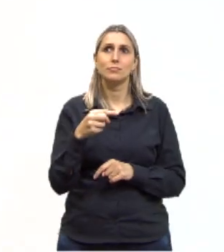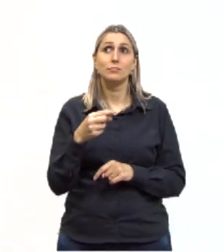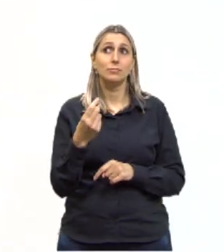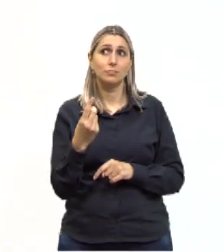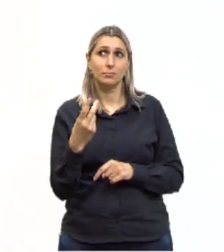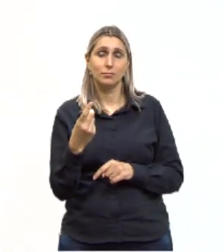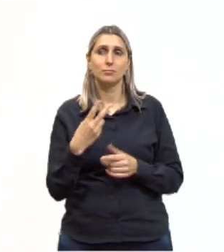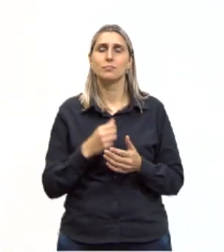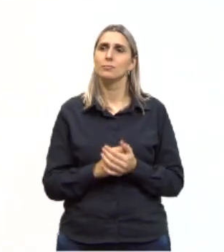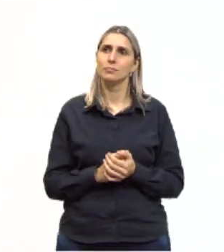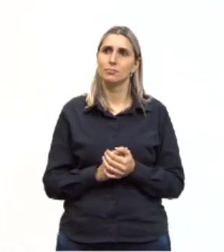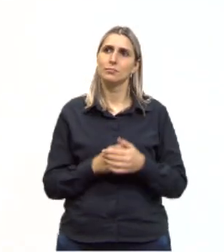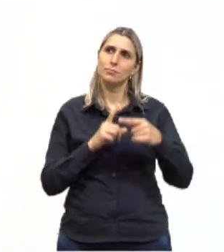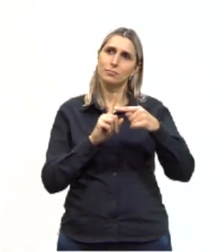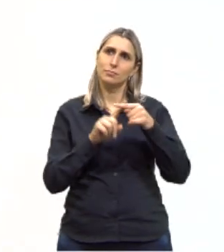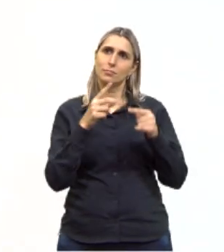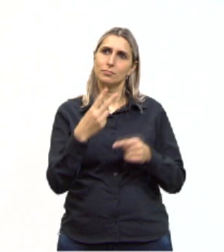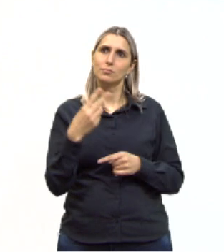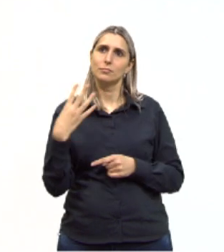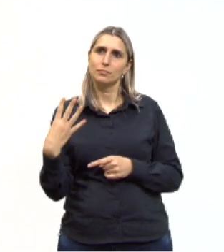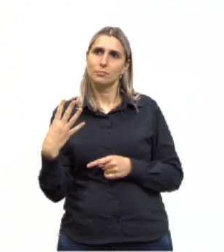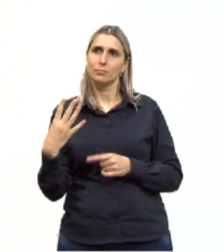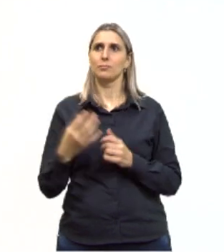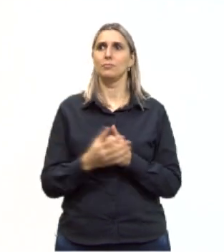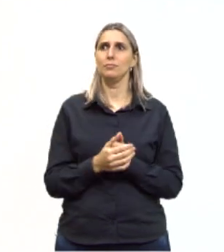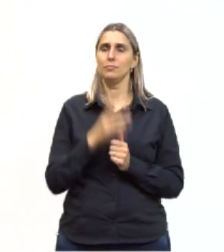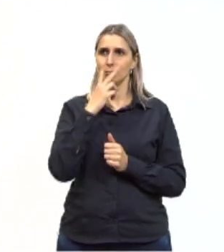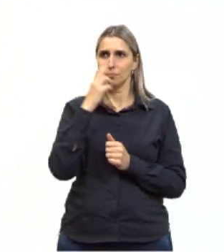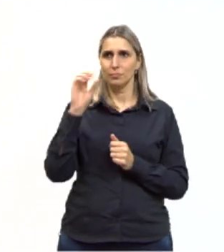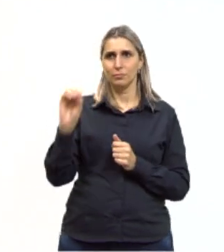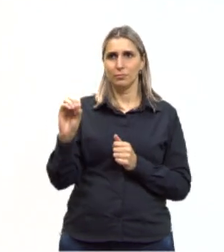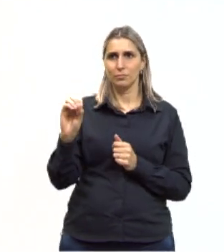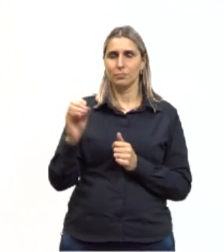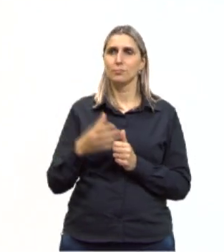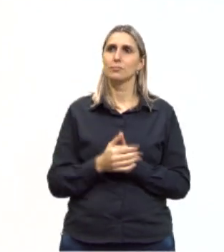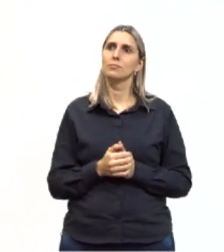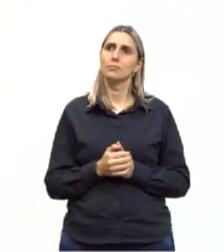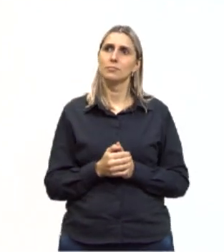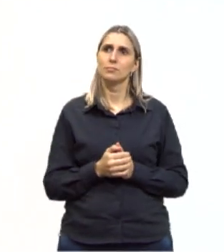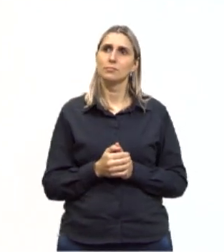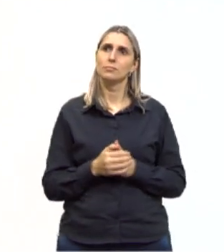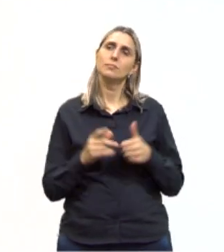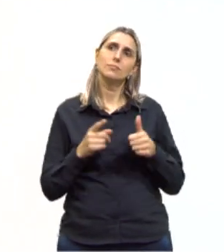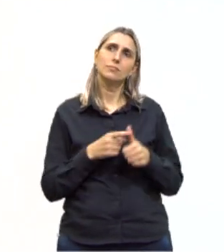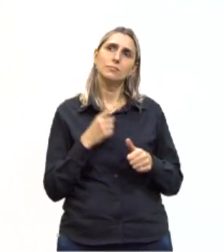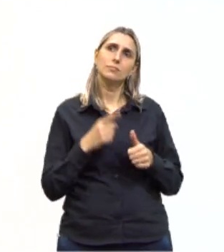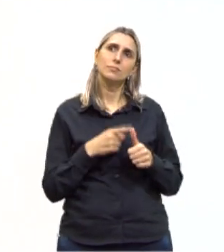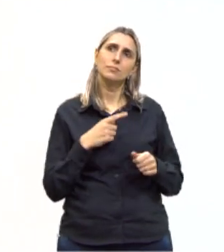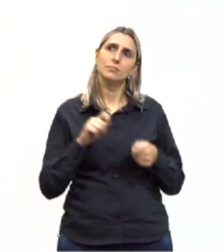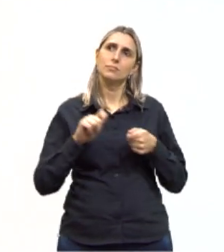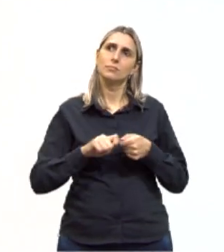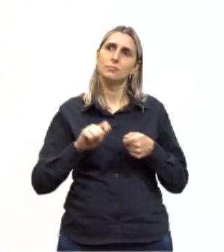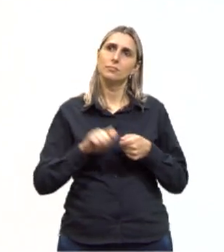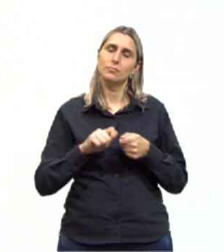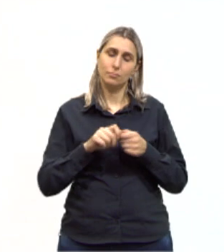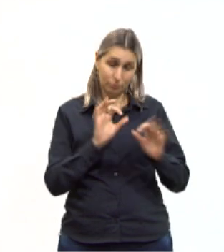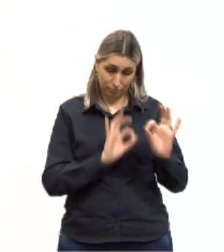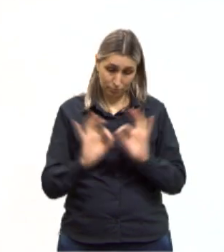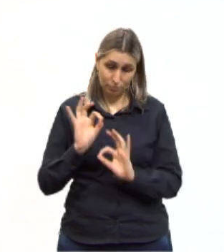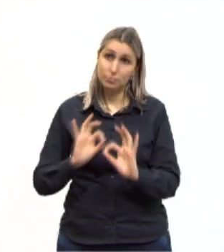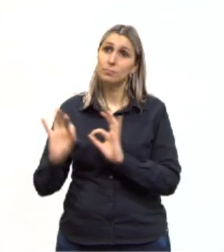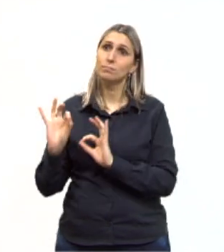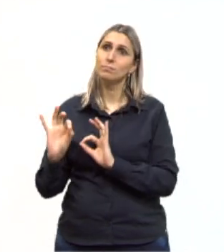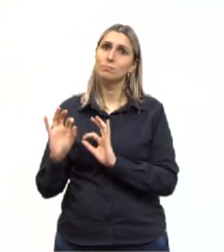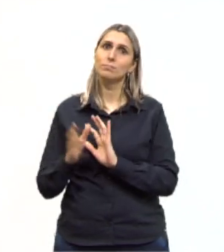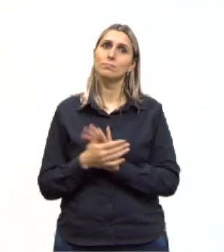12, mais 24, igual a zero. Então, o primeiro passo a fazer é organizar,